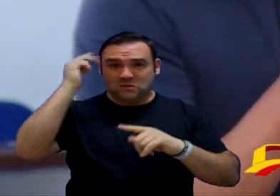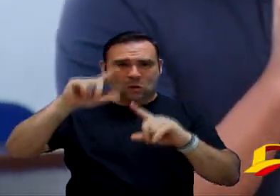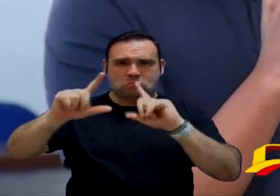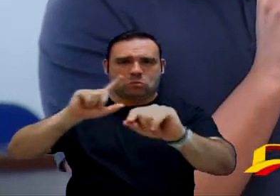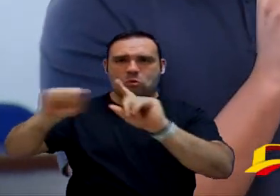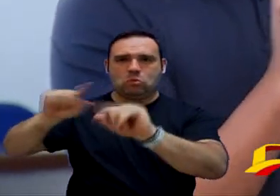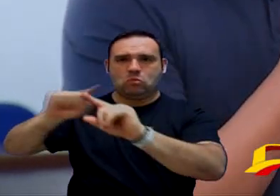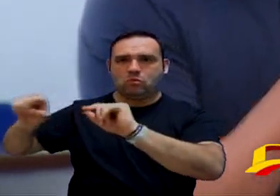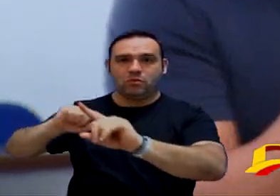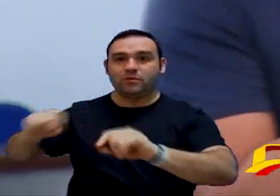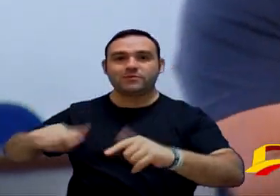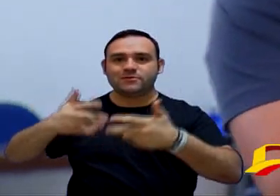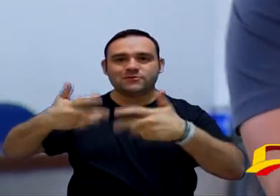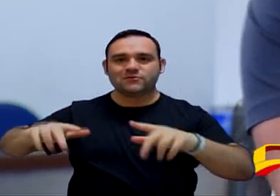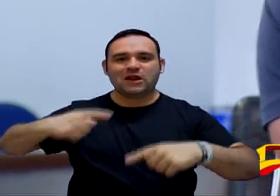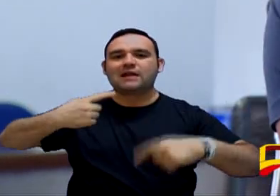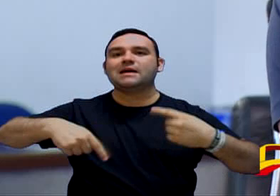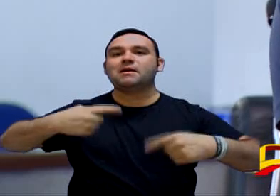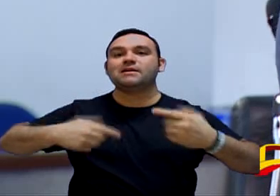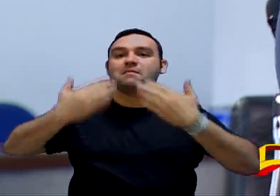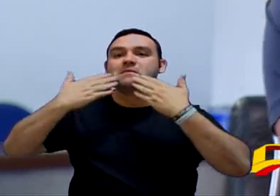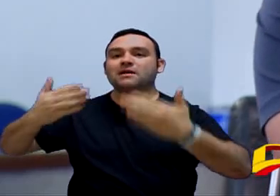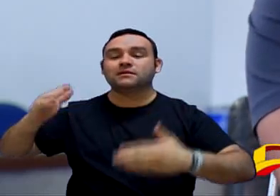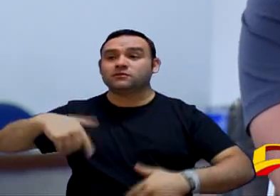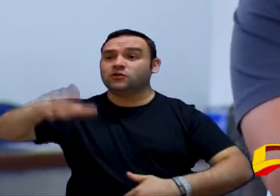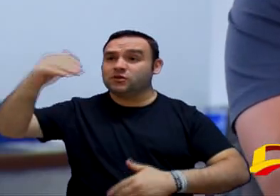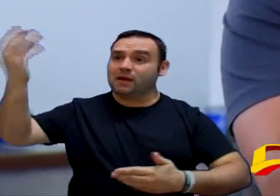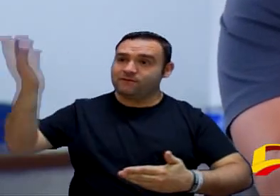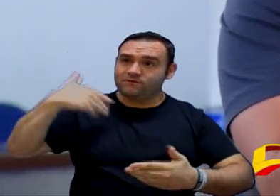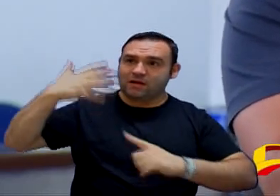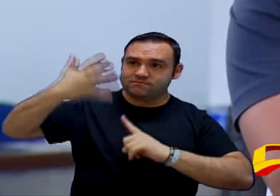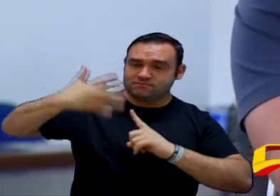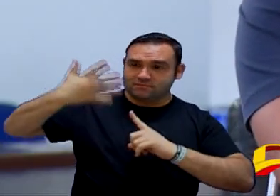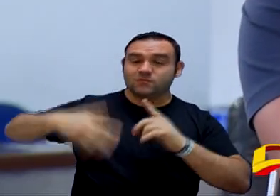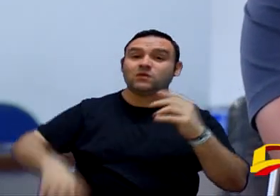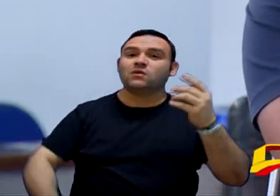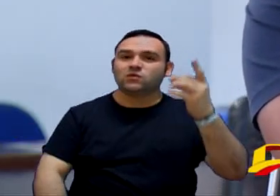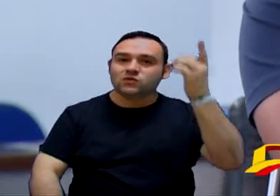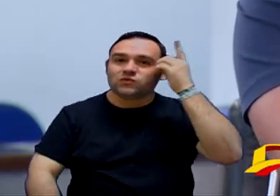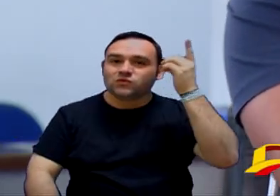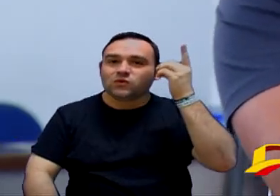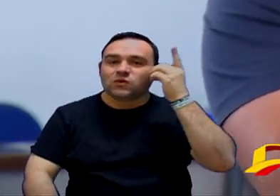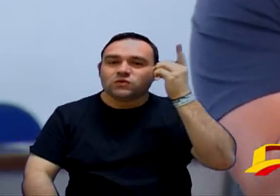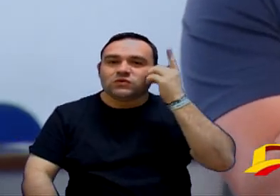fugido nem quiseram de bater frente à frente que eu chamei para subir no palco